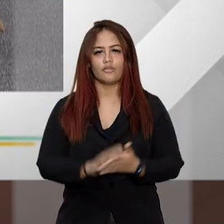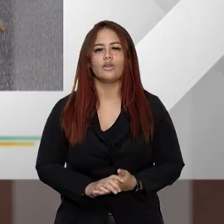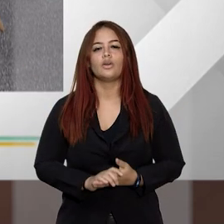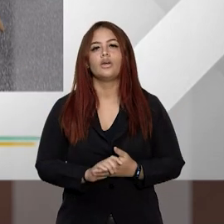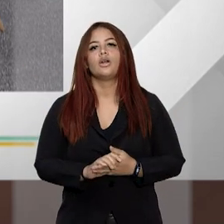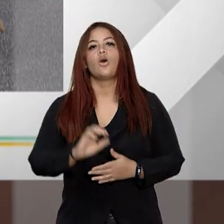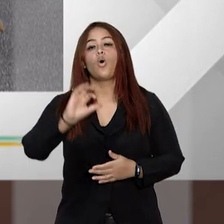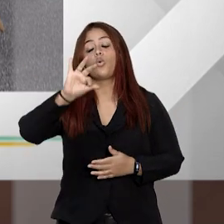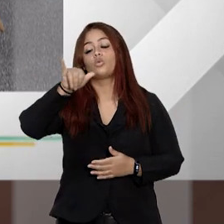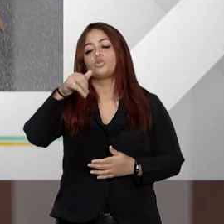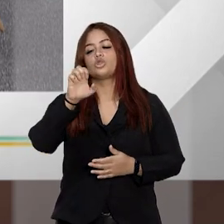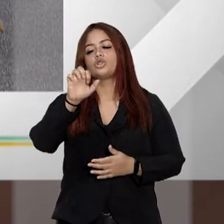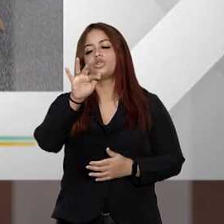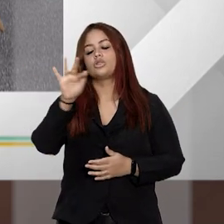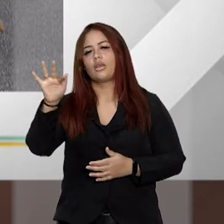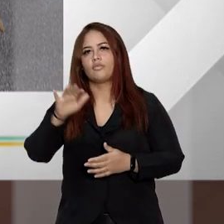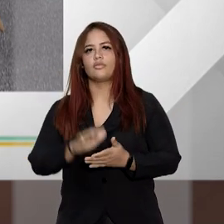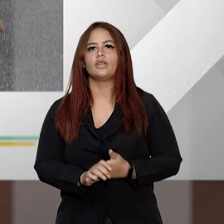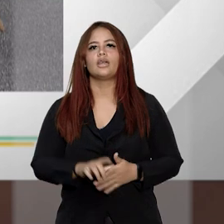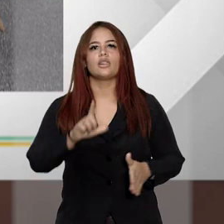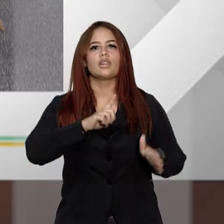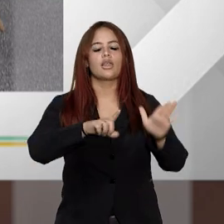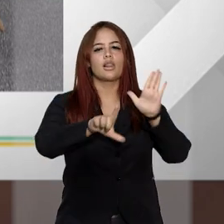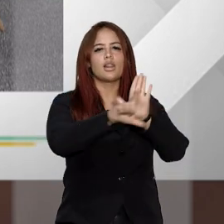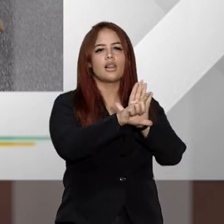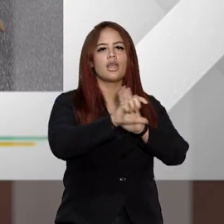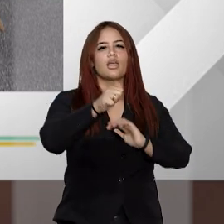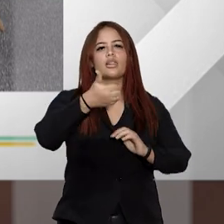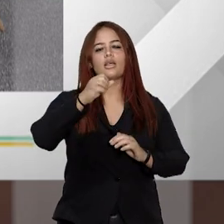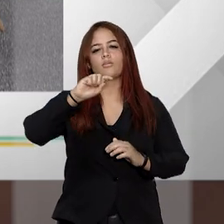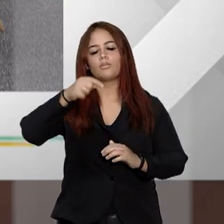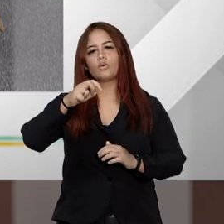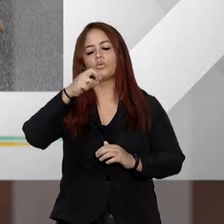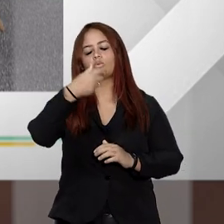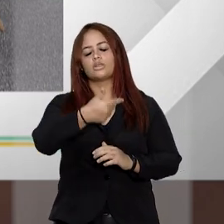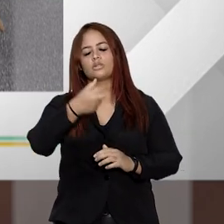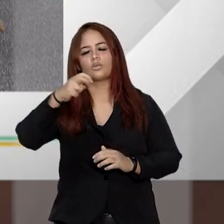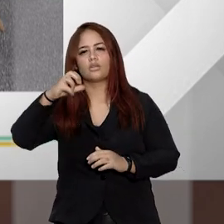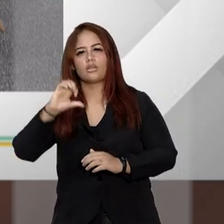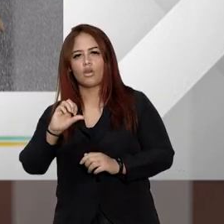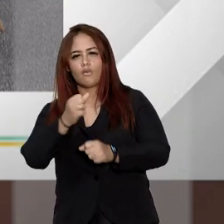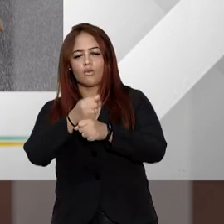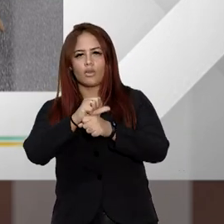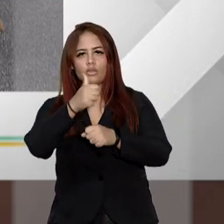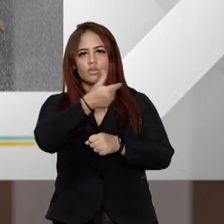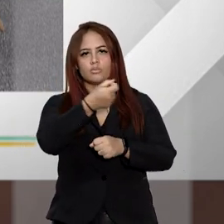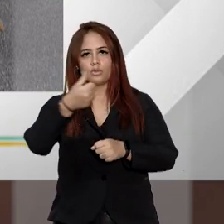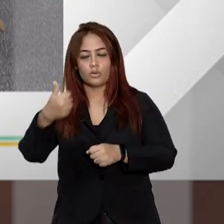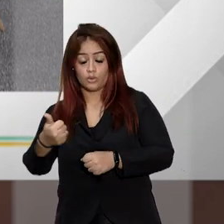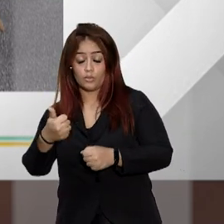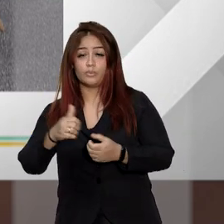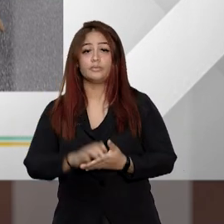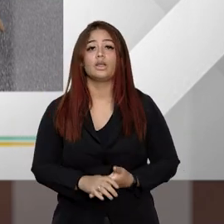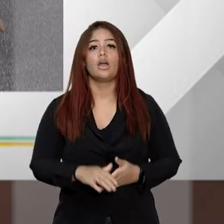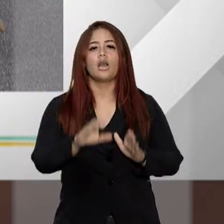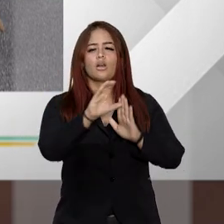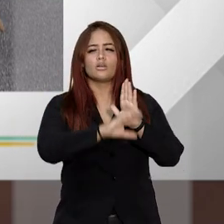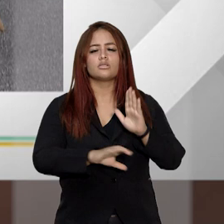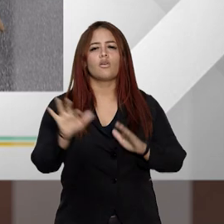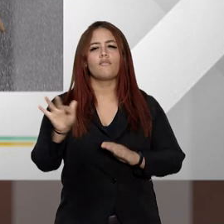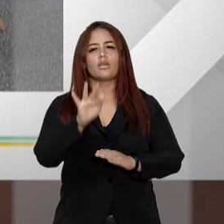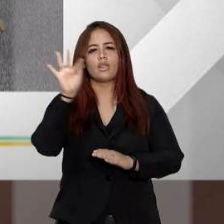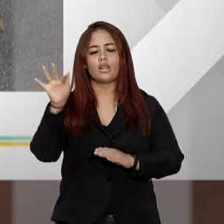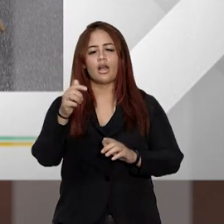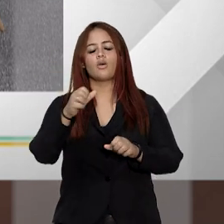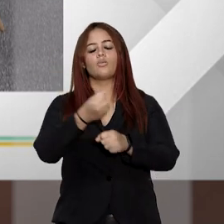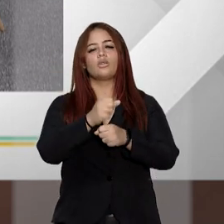também são chamados, têm regulamentação na Lei 10.259 de 2001. A propósito, a Constituição